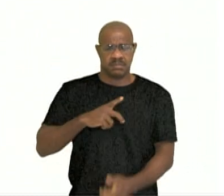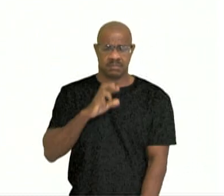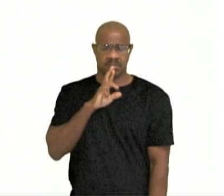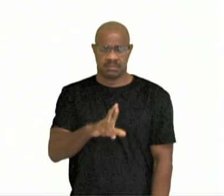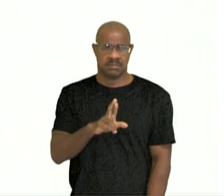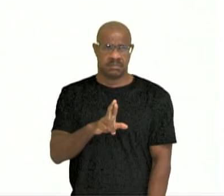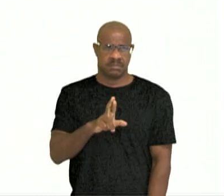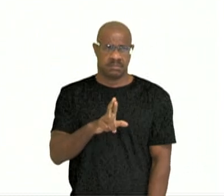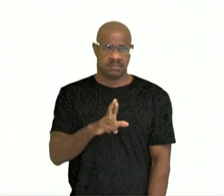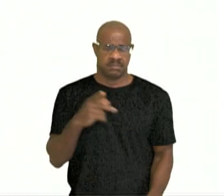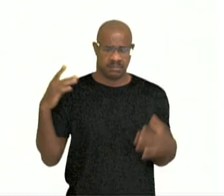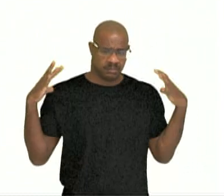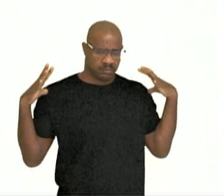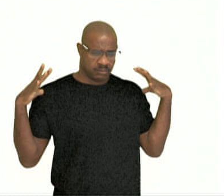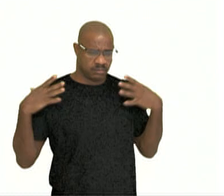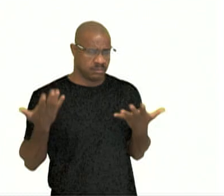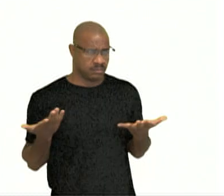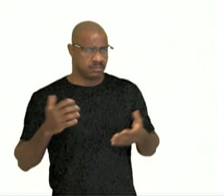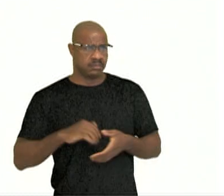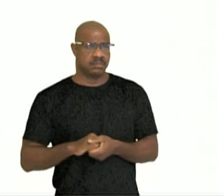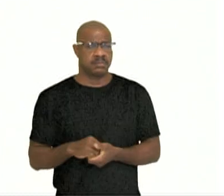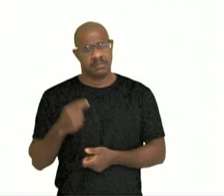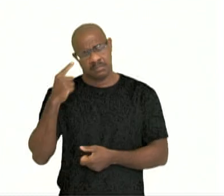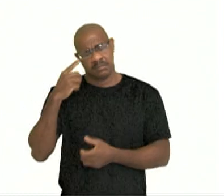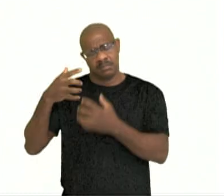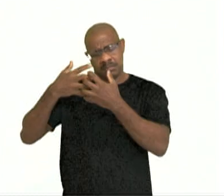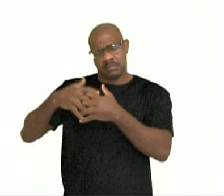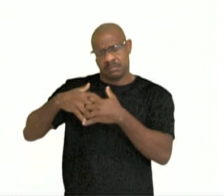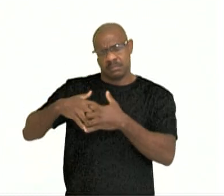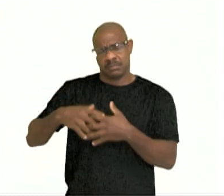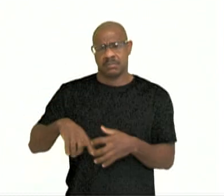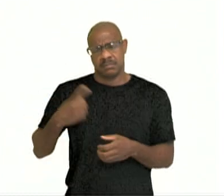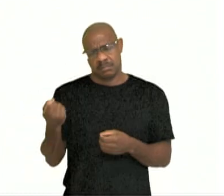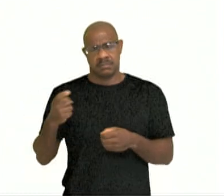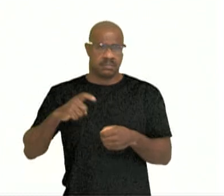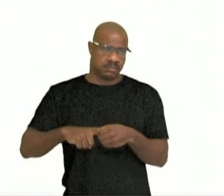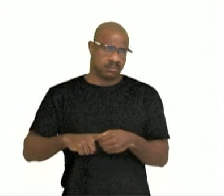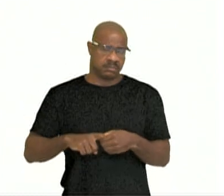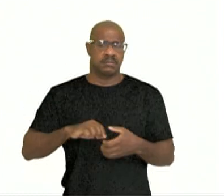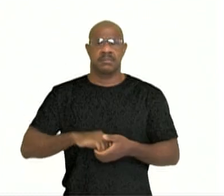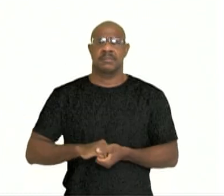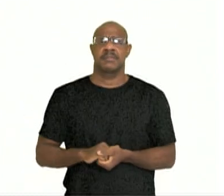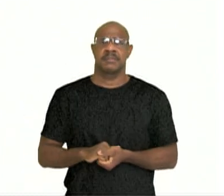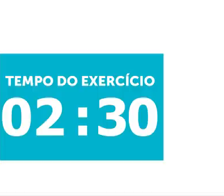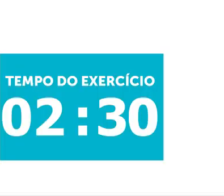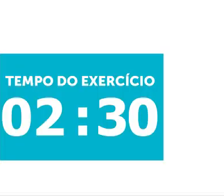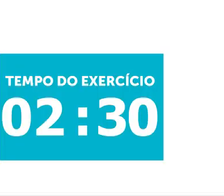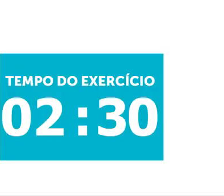resposta do anjo? Vamos pensar um pouquinho e eu volto já já comentando a resposta.